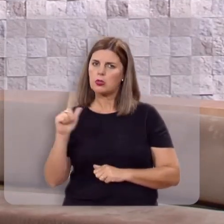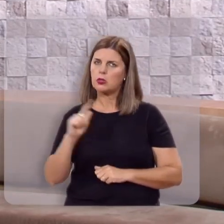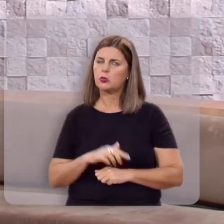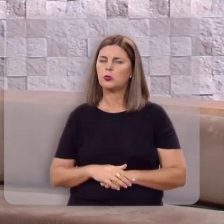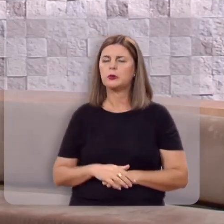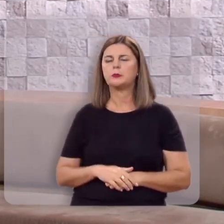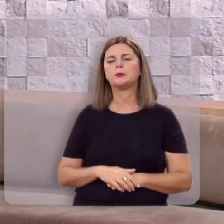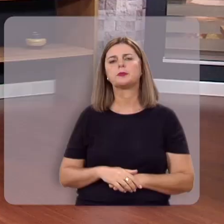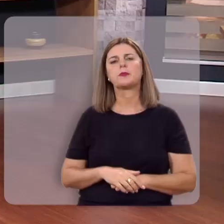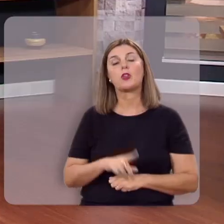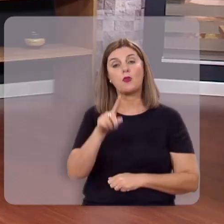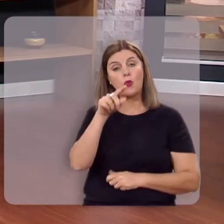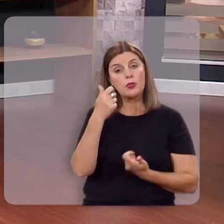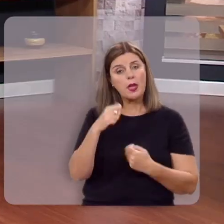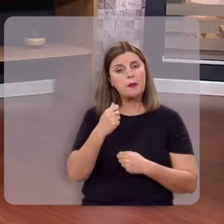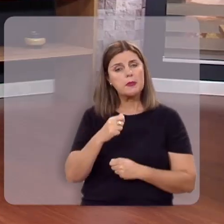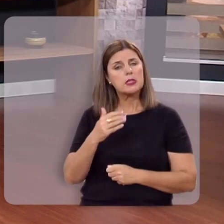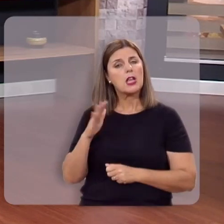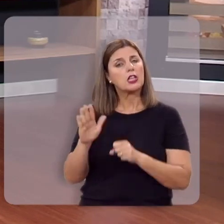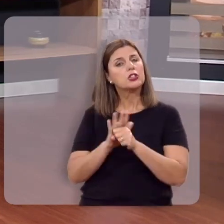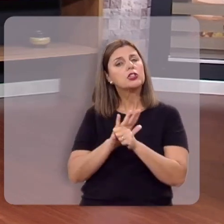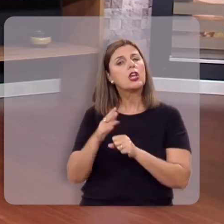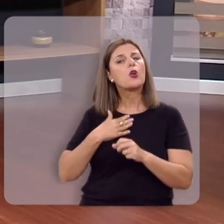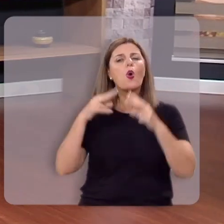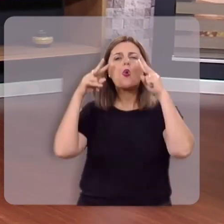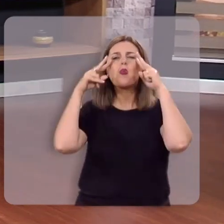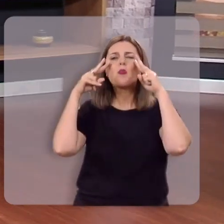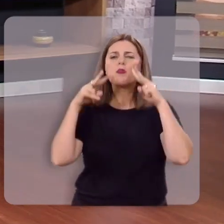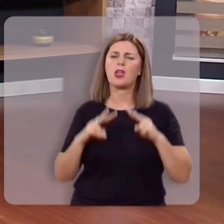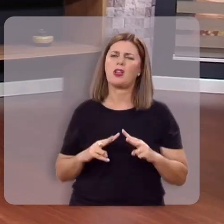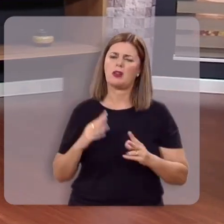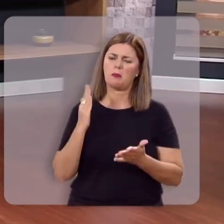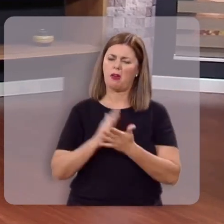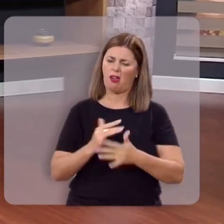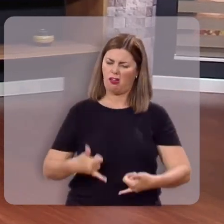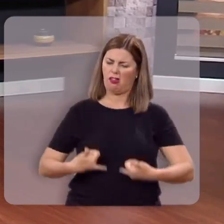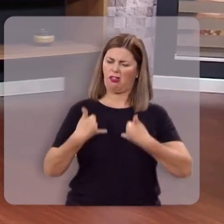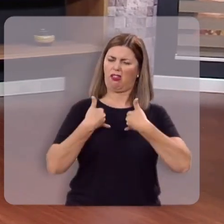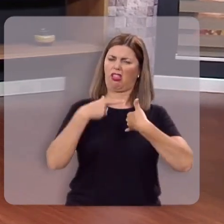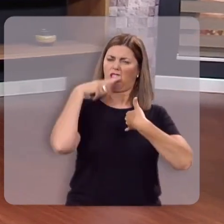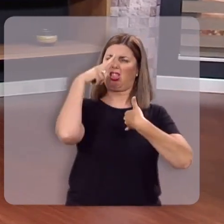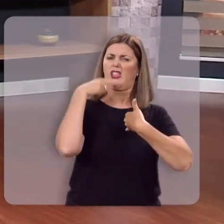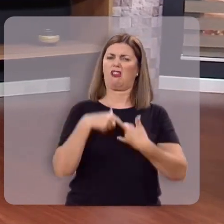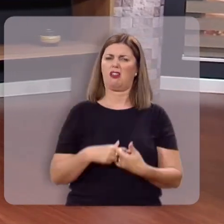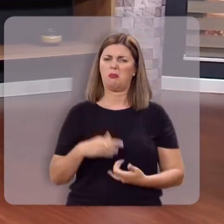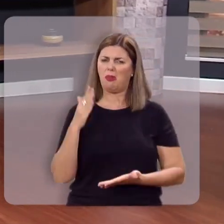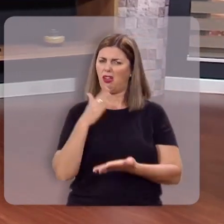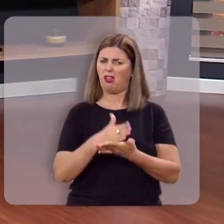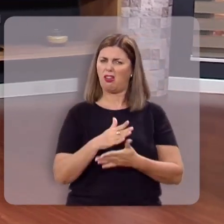Ele prossegue. Você deve se revestir agora de humildade. Para com essa soberba.